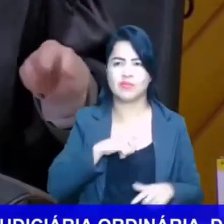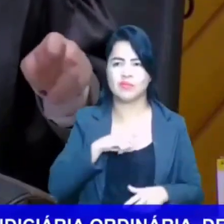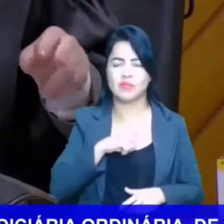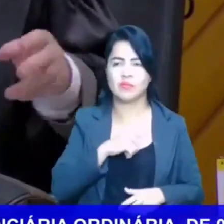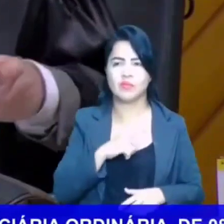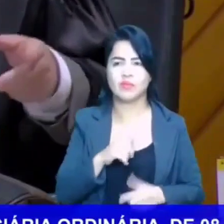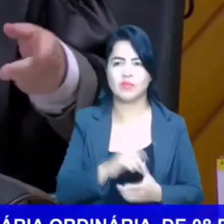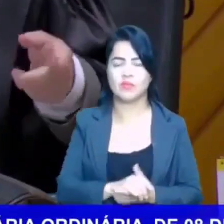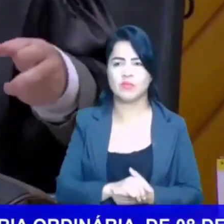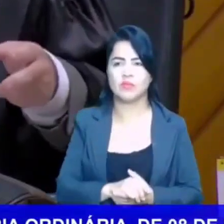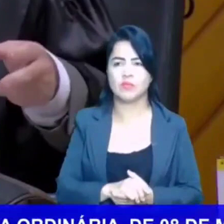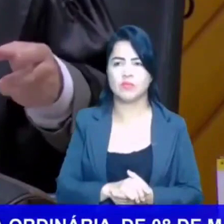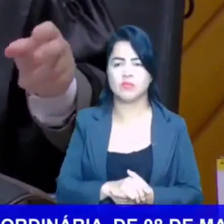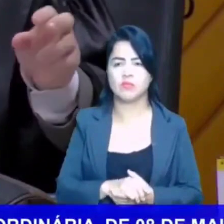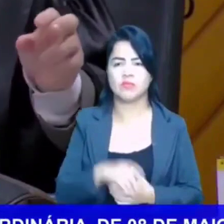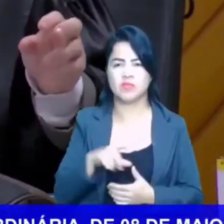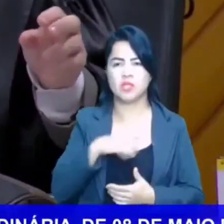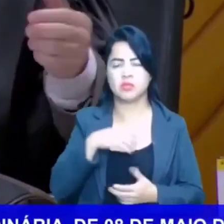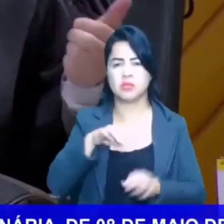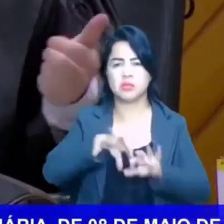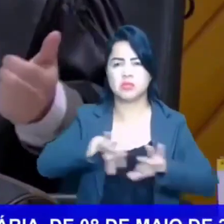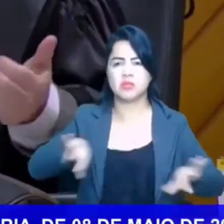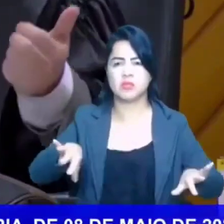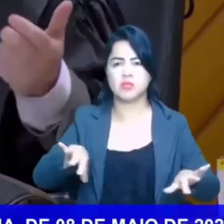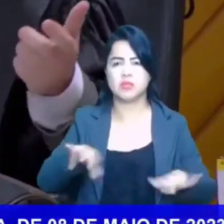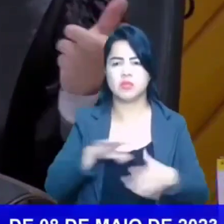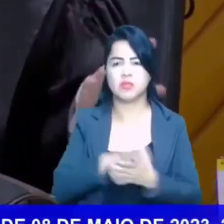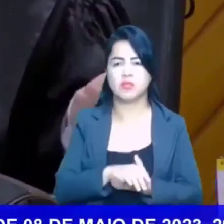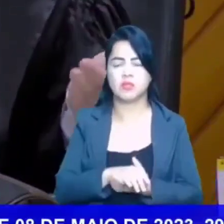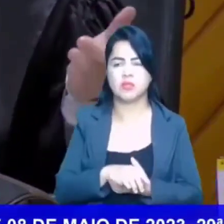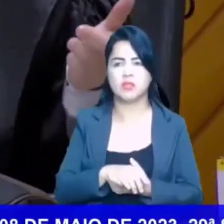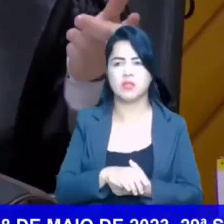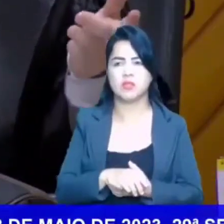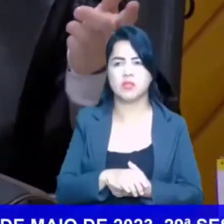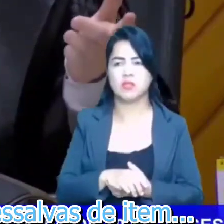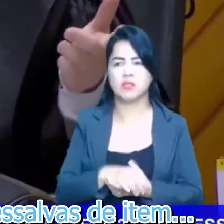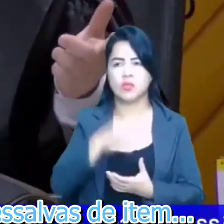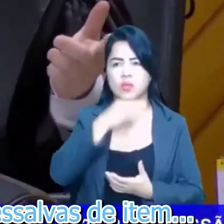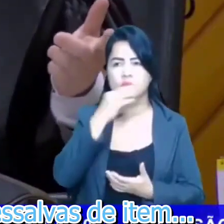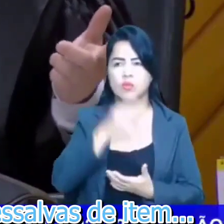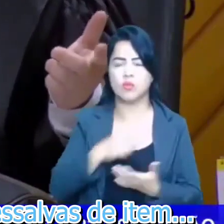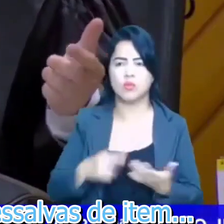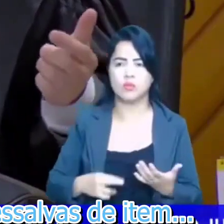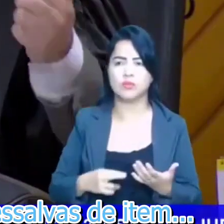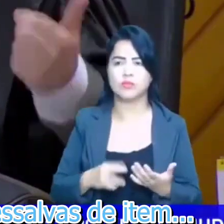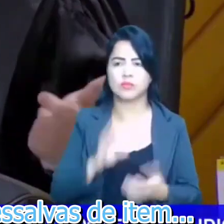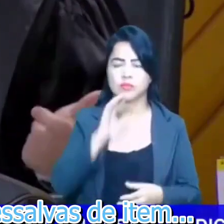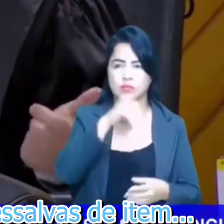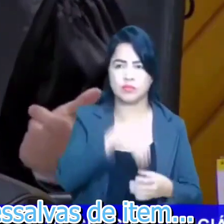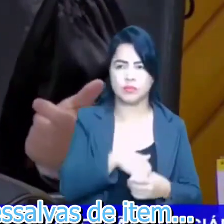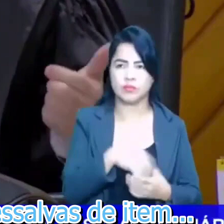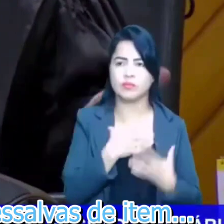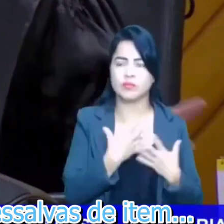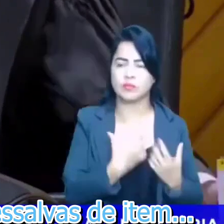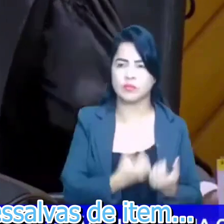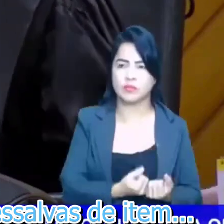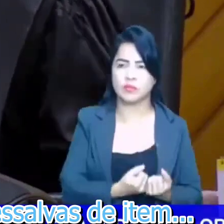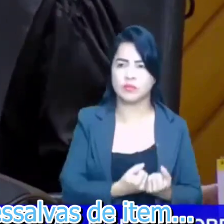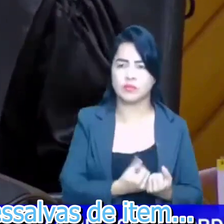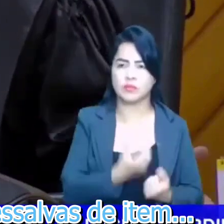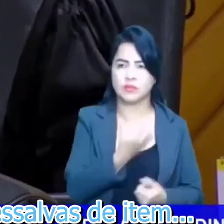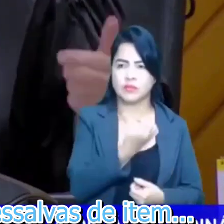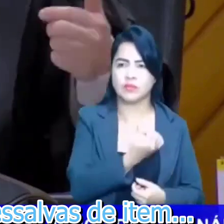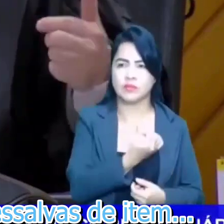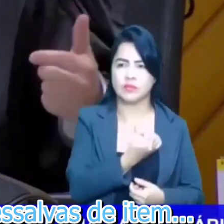bloco. Eles estão separados, né? Porque uma tá, o relator votou pela aprovação do item 6